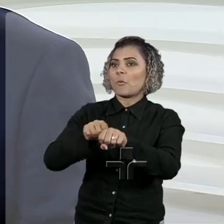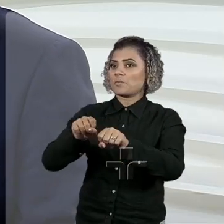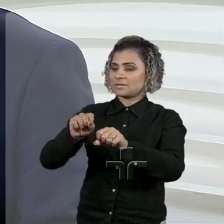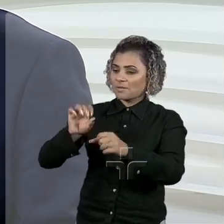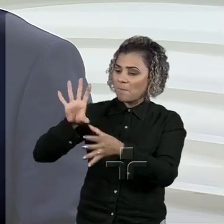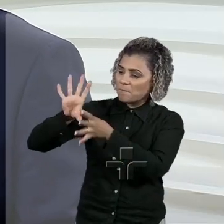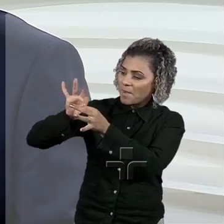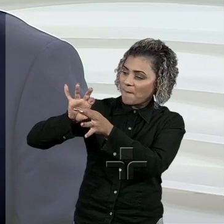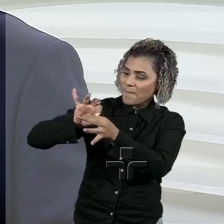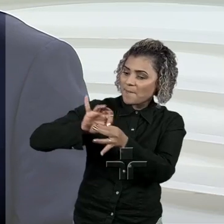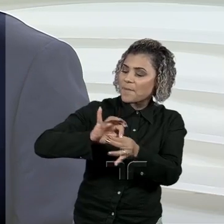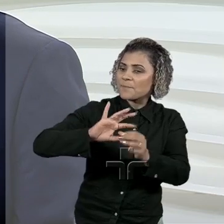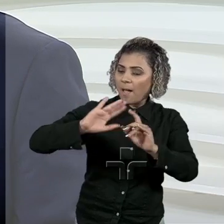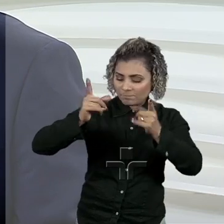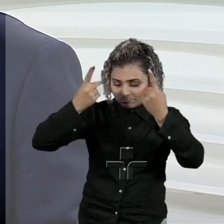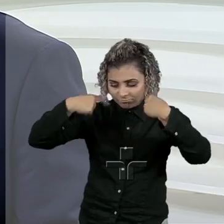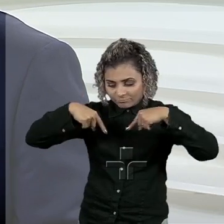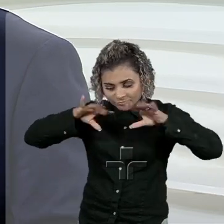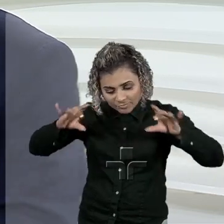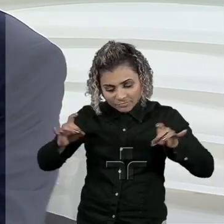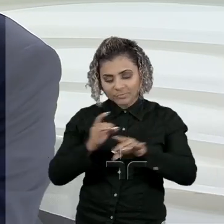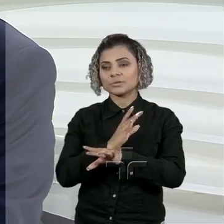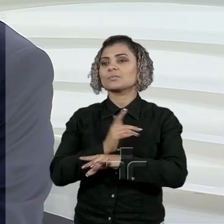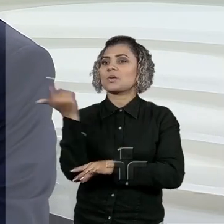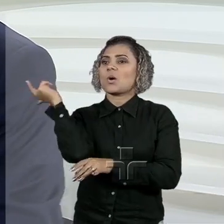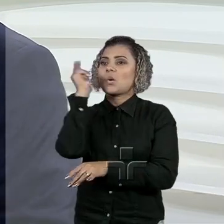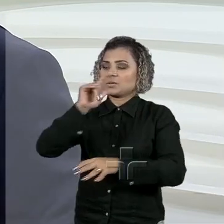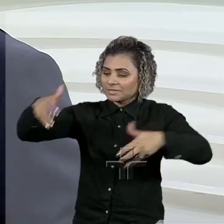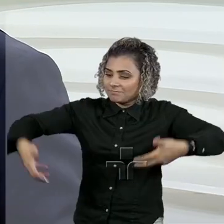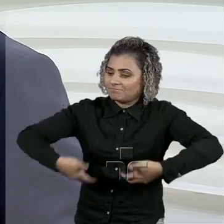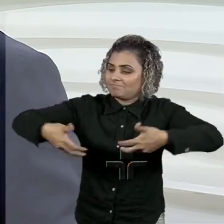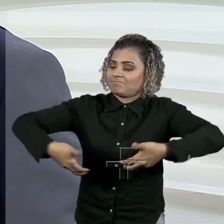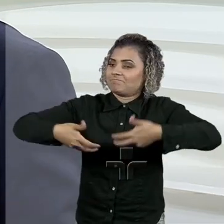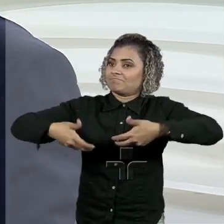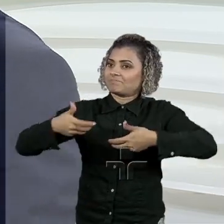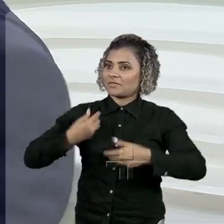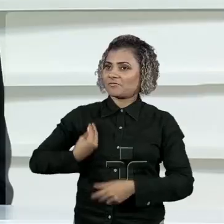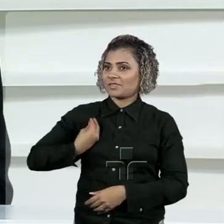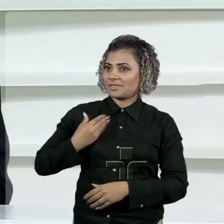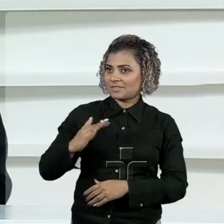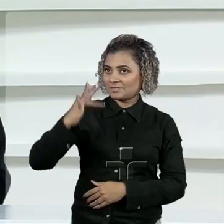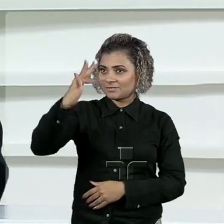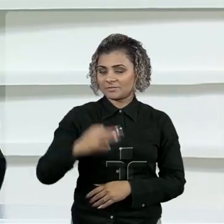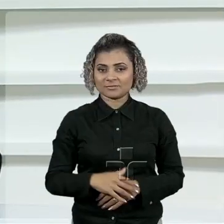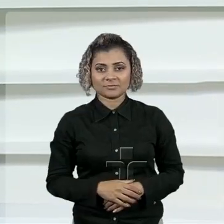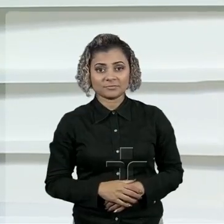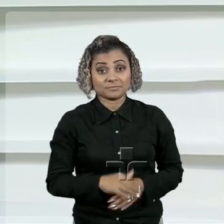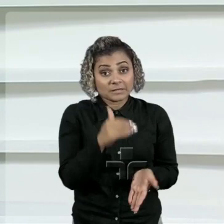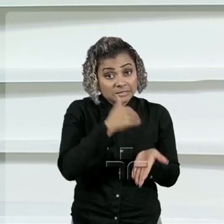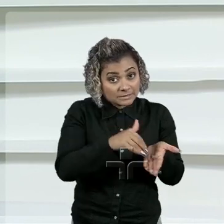a alavanca, a catapulta, sei lá, o trampolim da sua vida, né? Secretário,